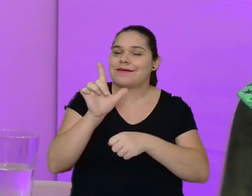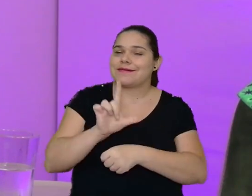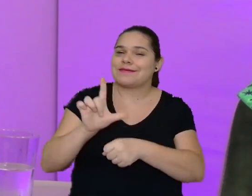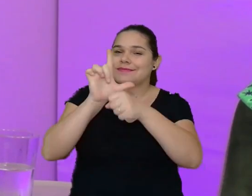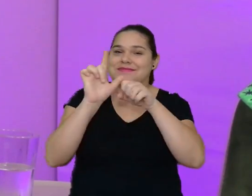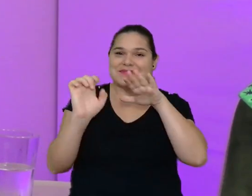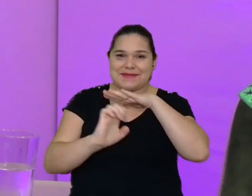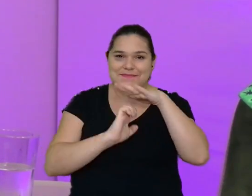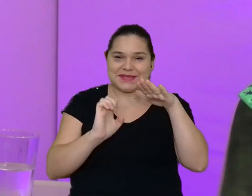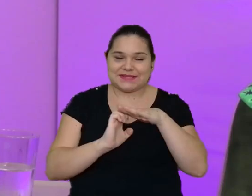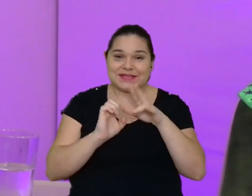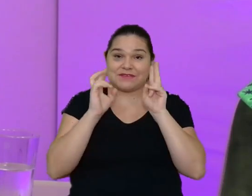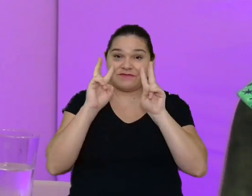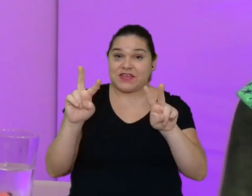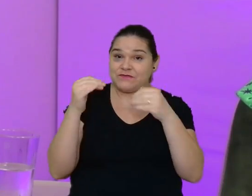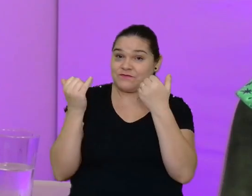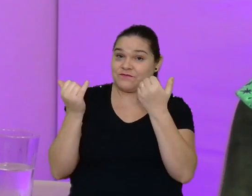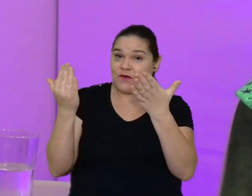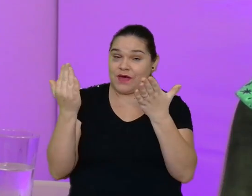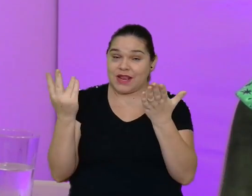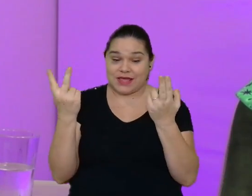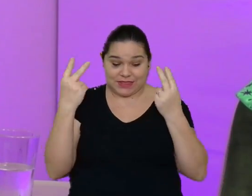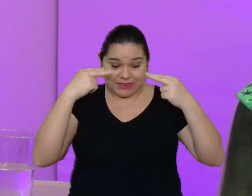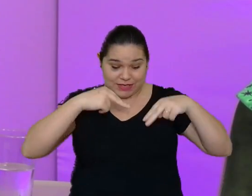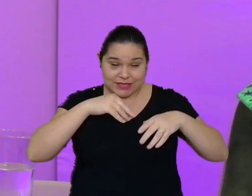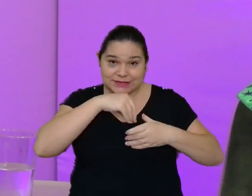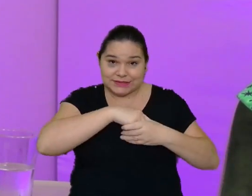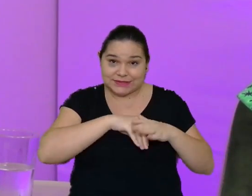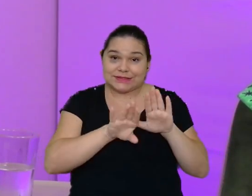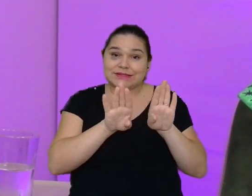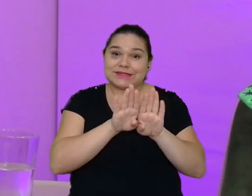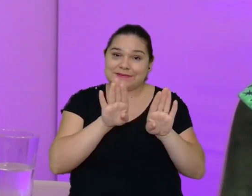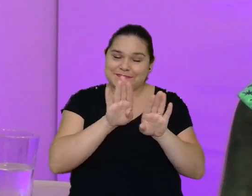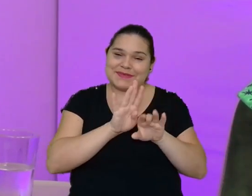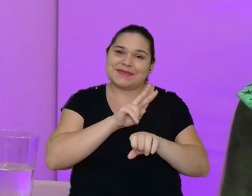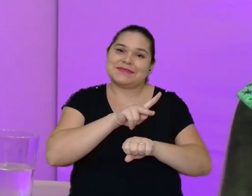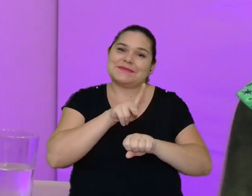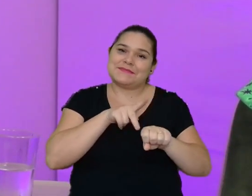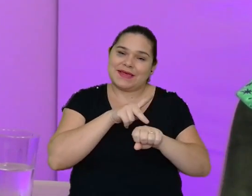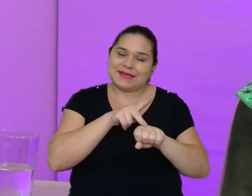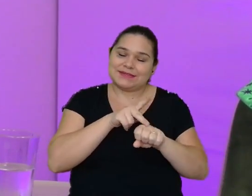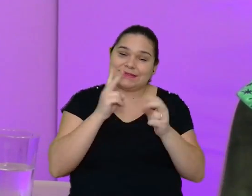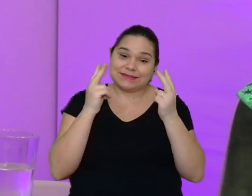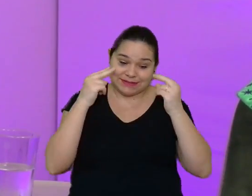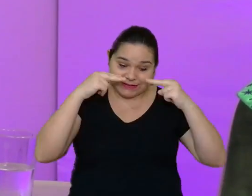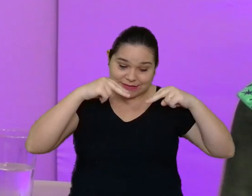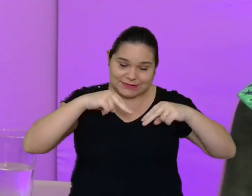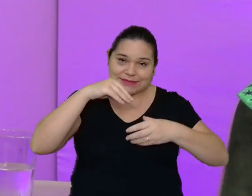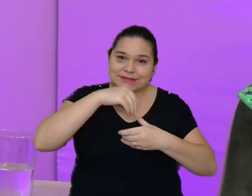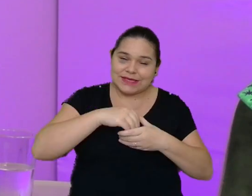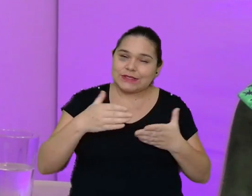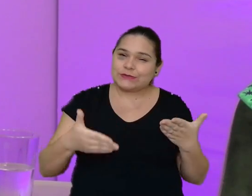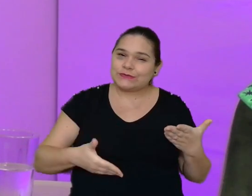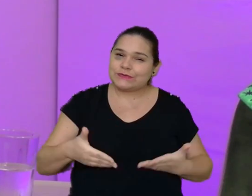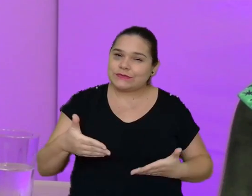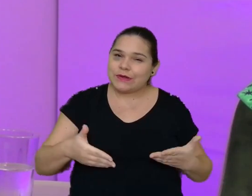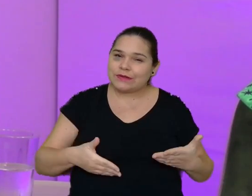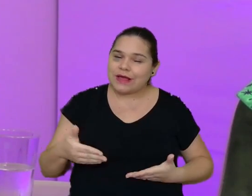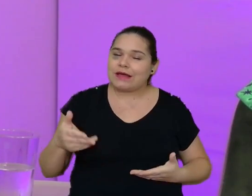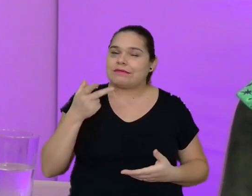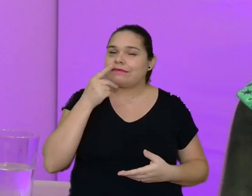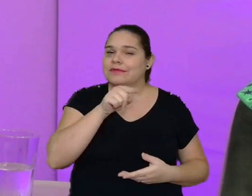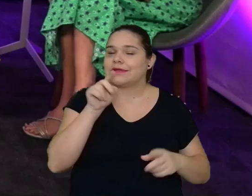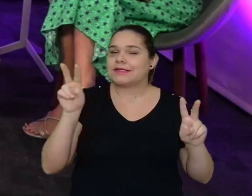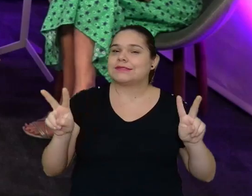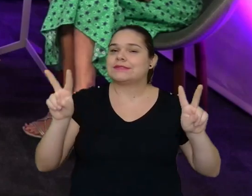também. Então, a gente também traz o olhar para os funcionários quando a gente vai falar de fertilidade e